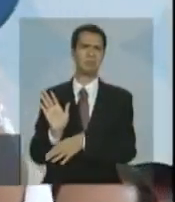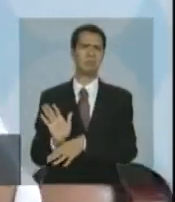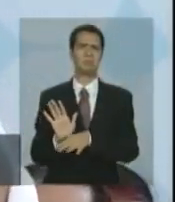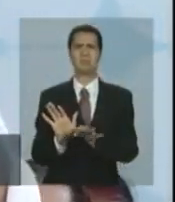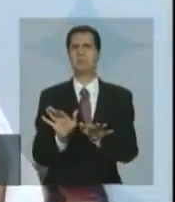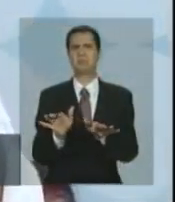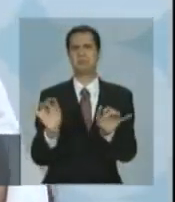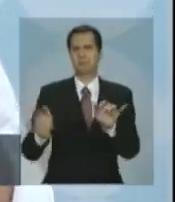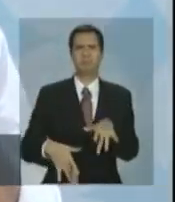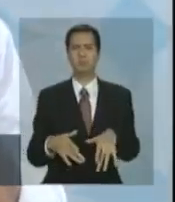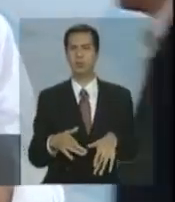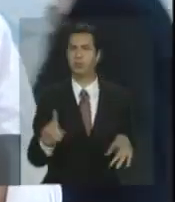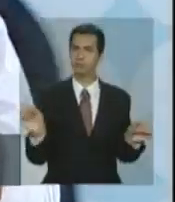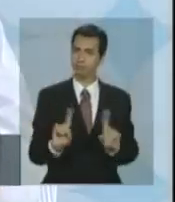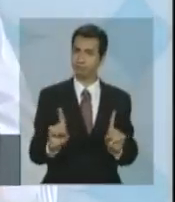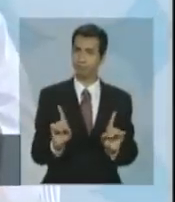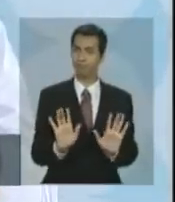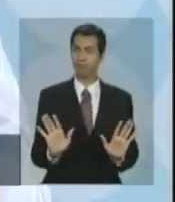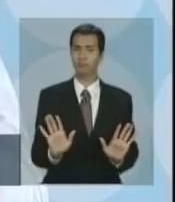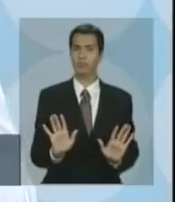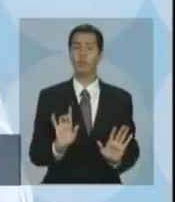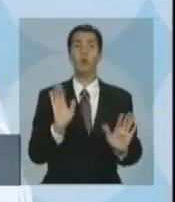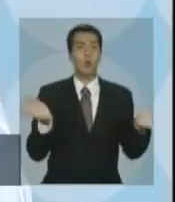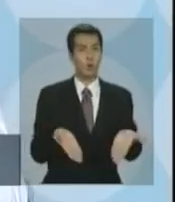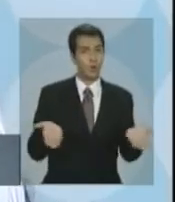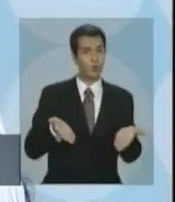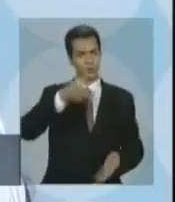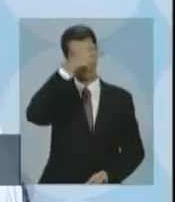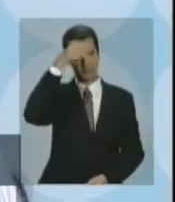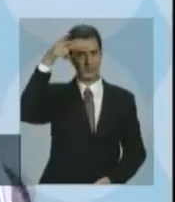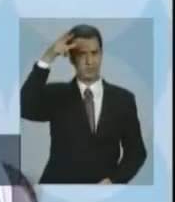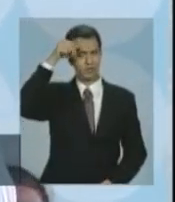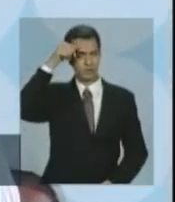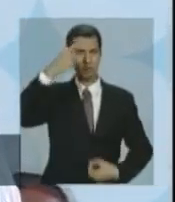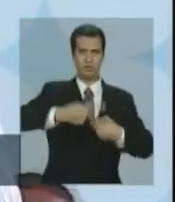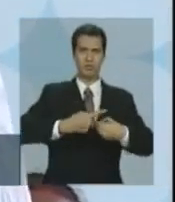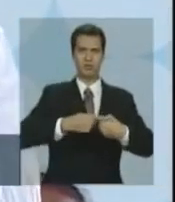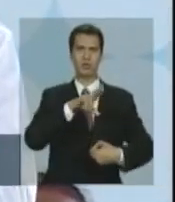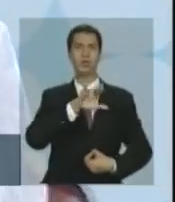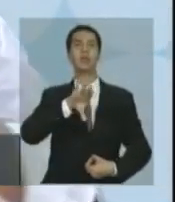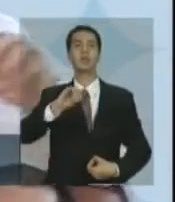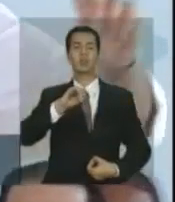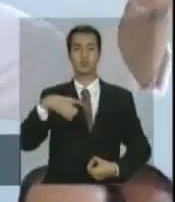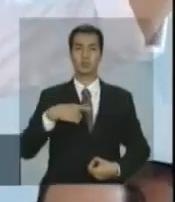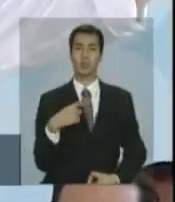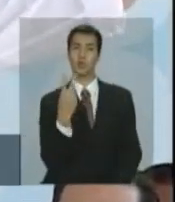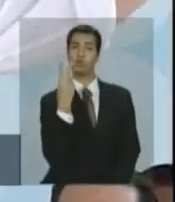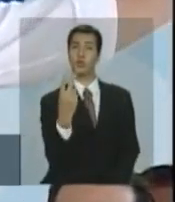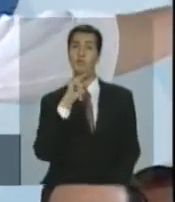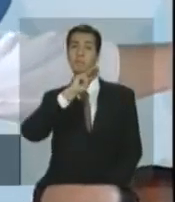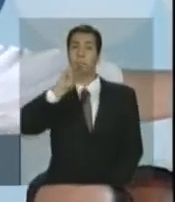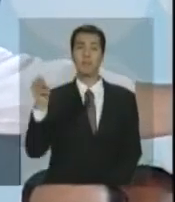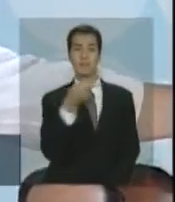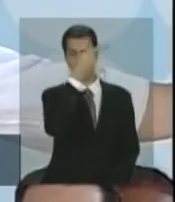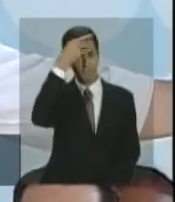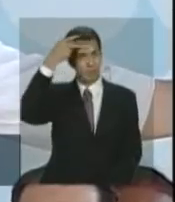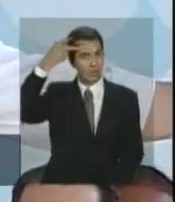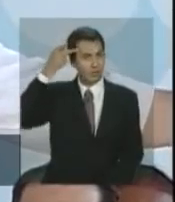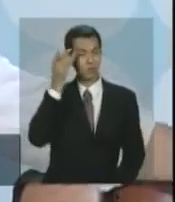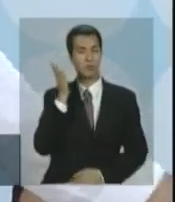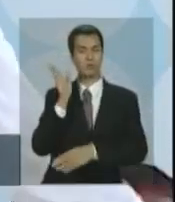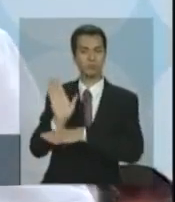garantindo hoje à Prefeitura do Rio 2 milhões de cariocas cobertos. É com um padrão de